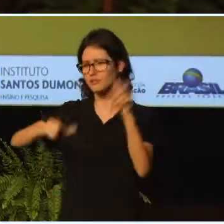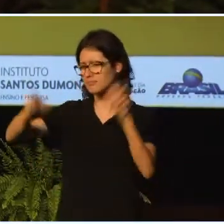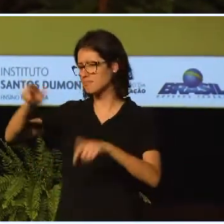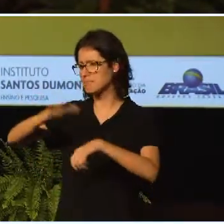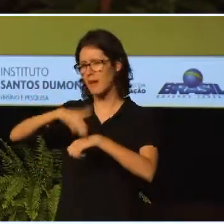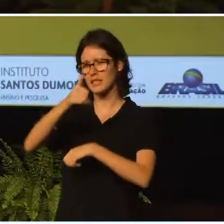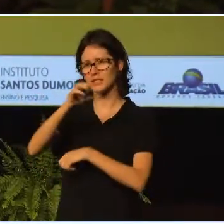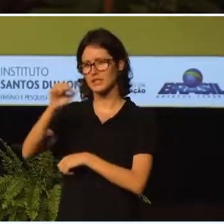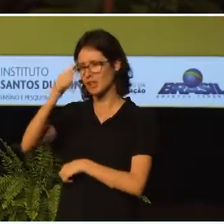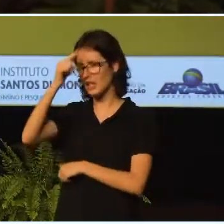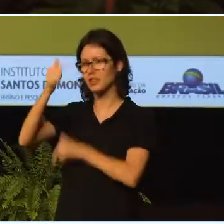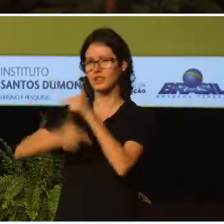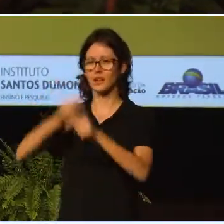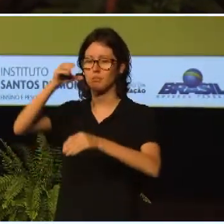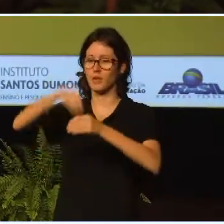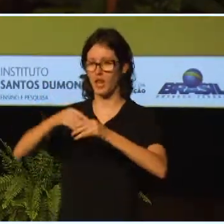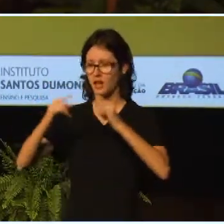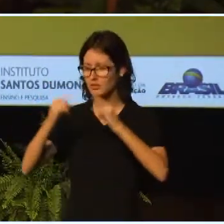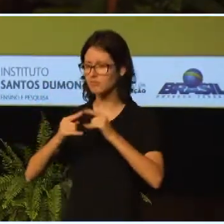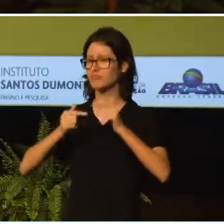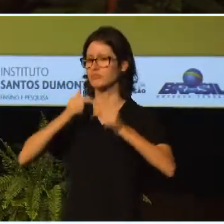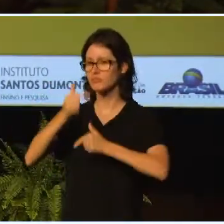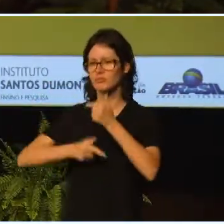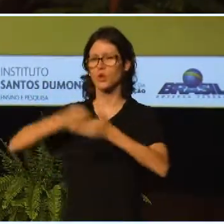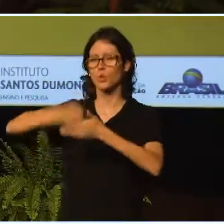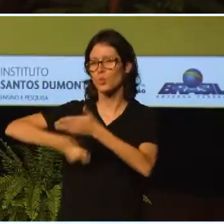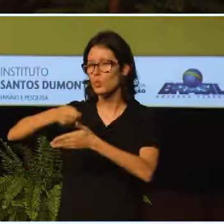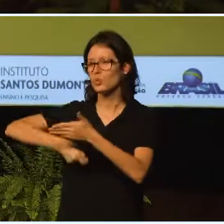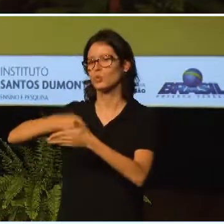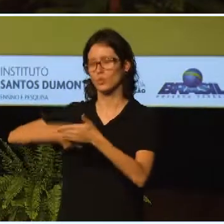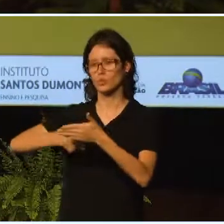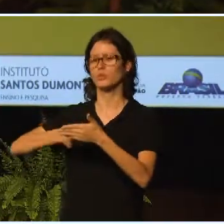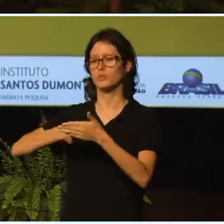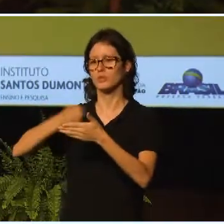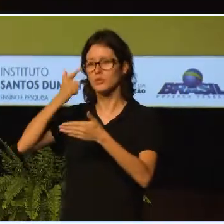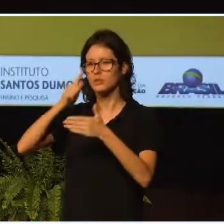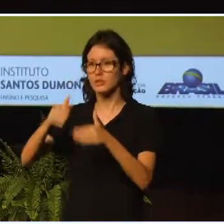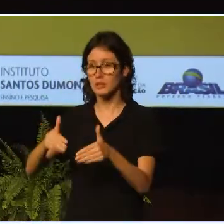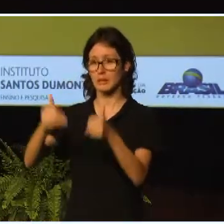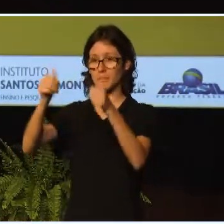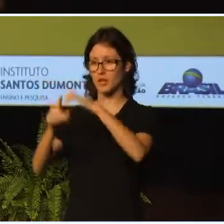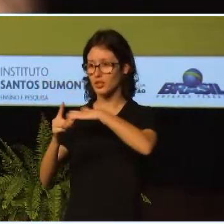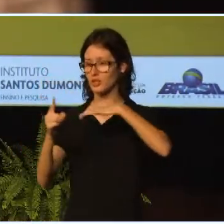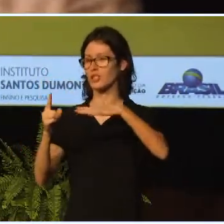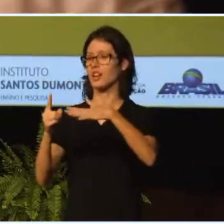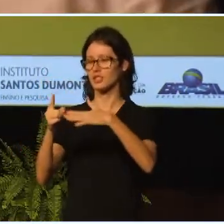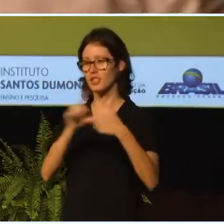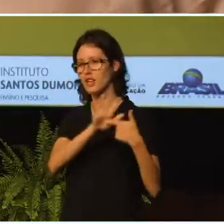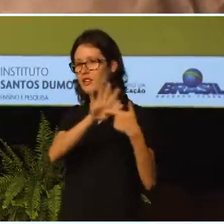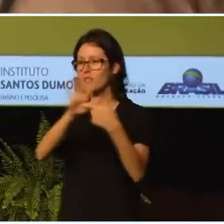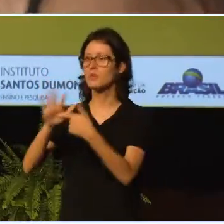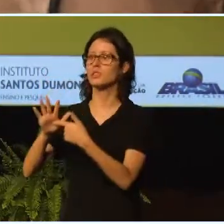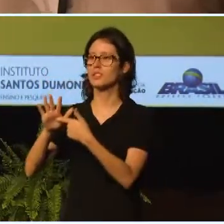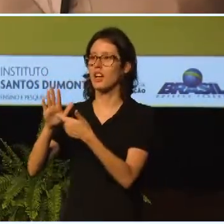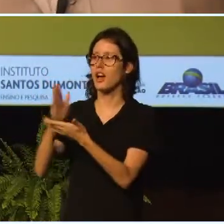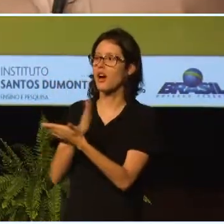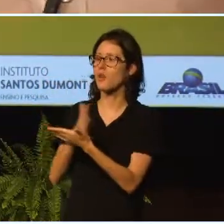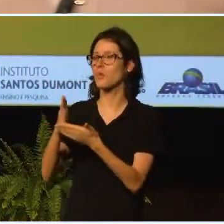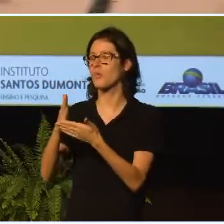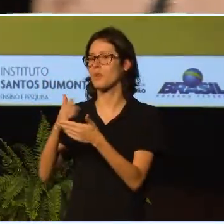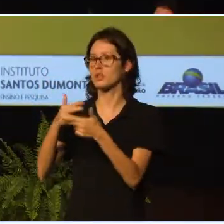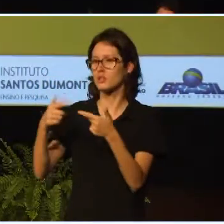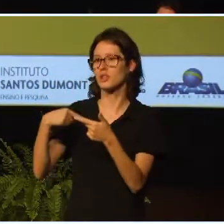trabalham no Instituto Santos Dumont e estão trabalhando, lutando para trazer melhoras para a sociedade. Vou mostrar algumas das